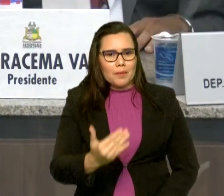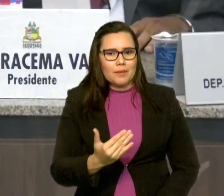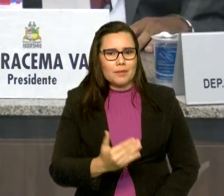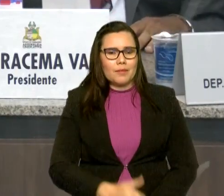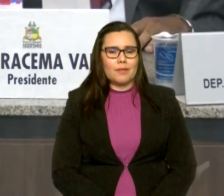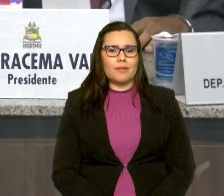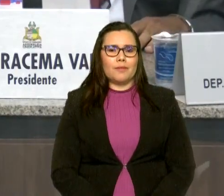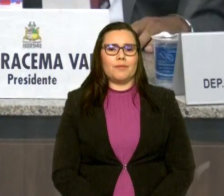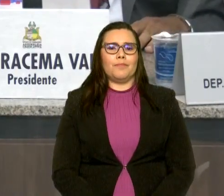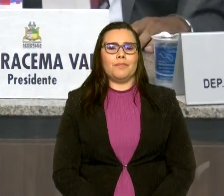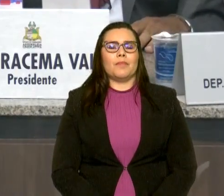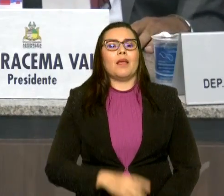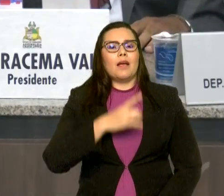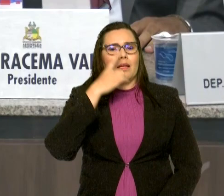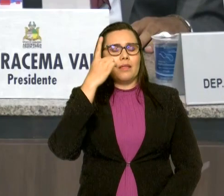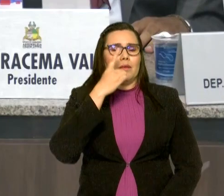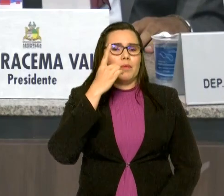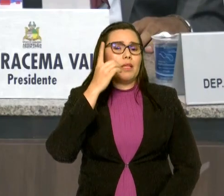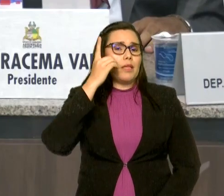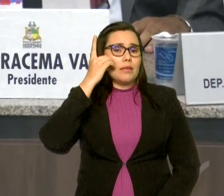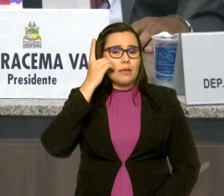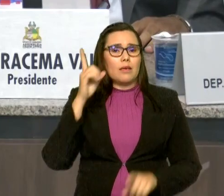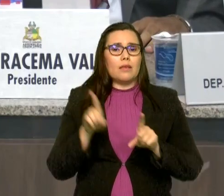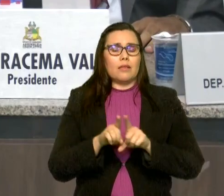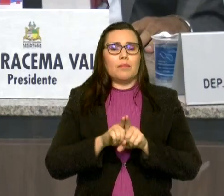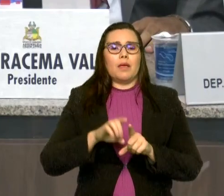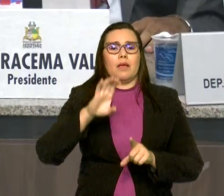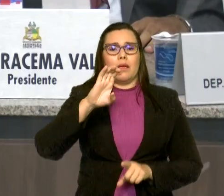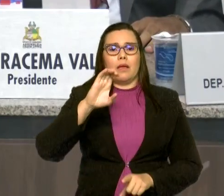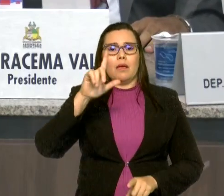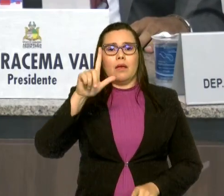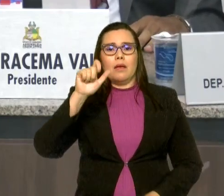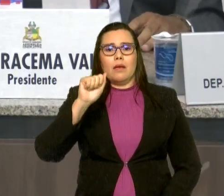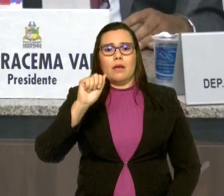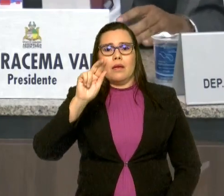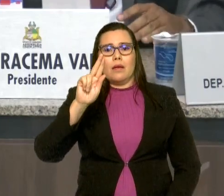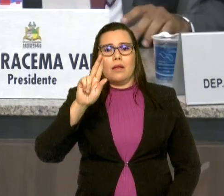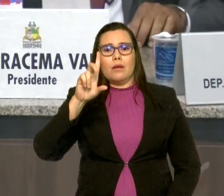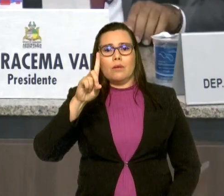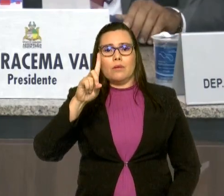anfitriãs, deputada Daniela, deputada Cláudia Coutinho, o conduza até aqui.